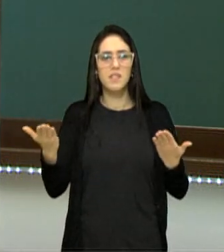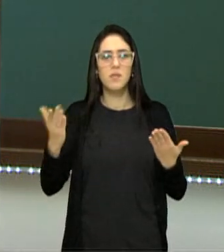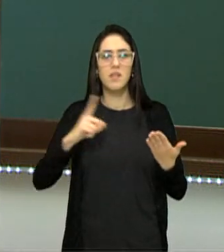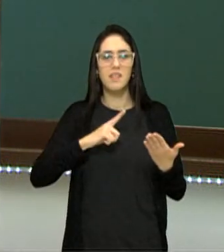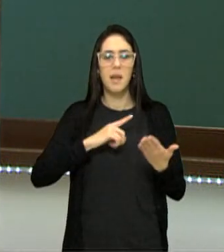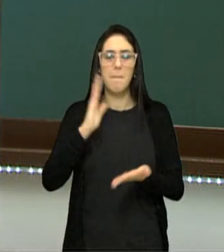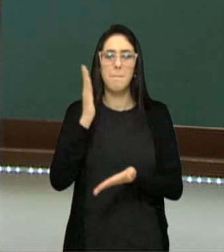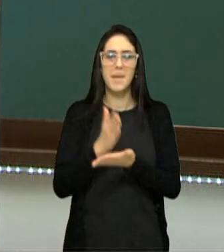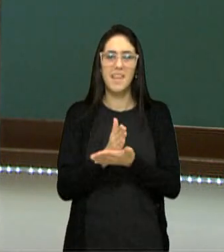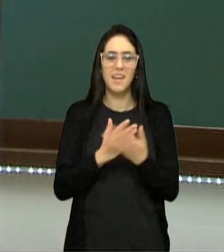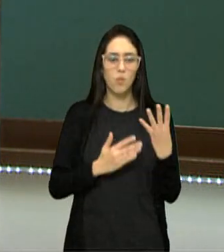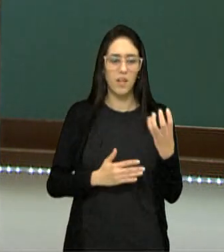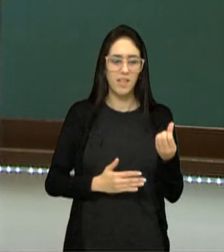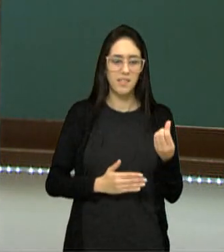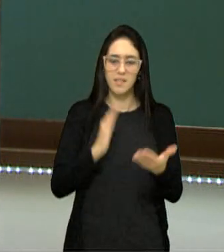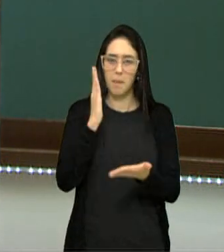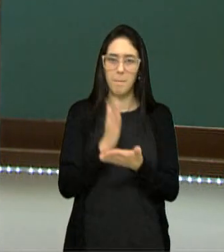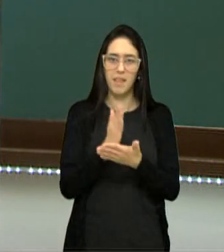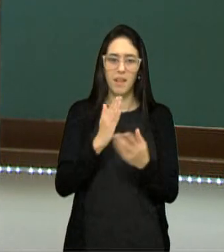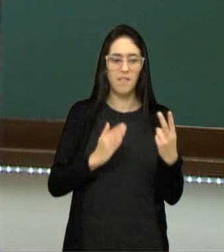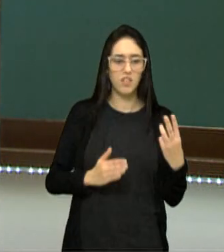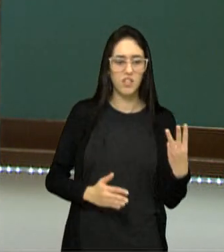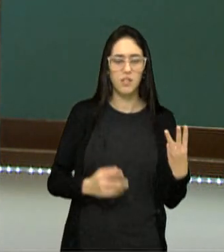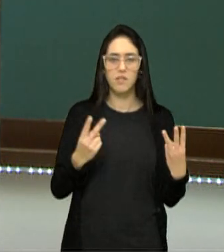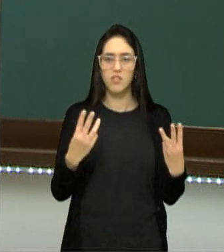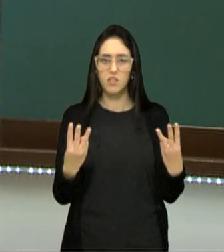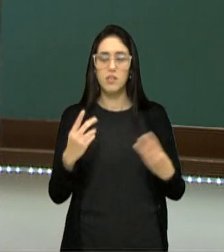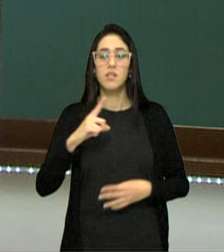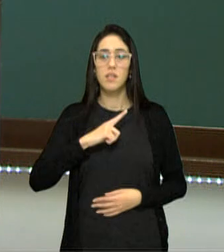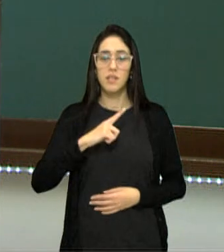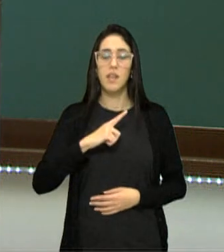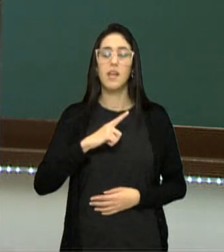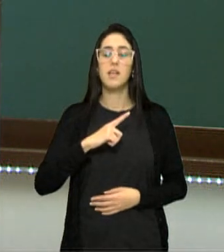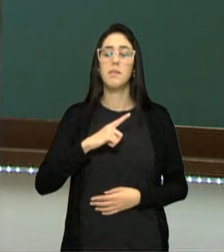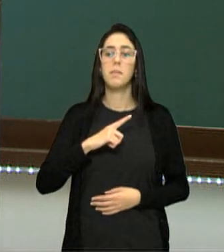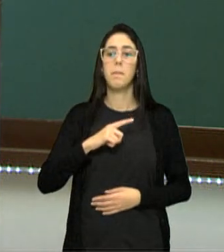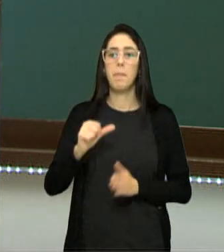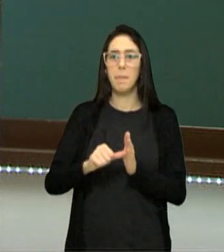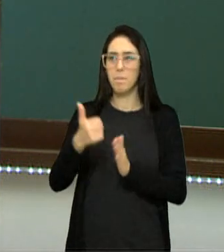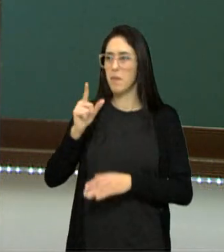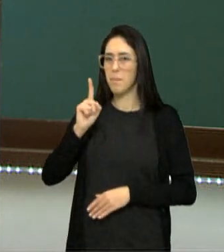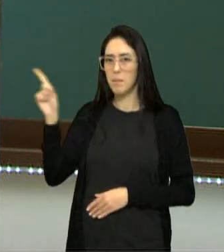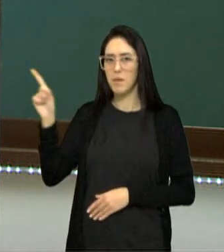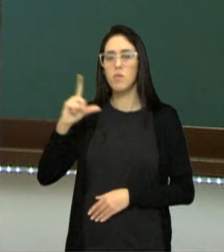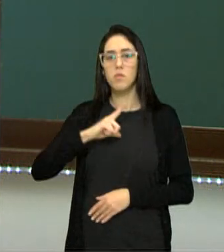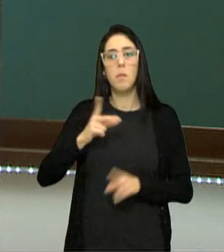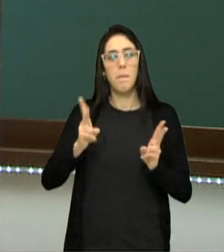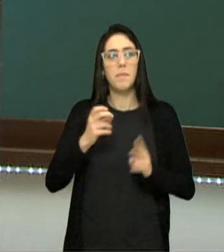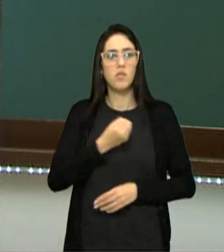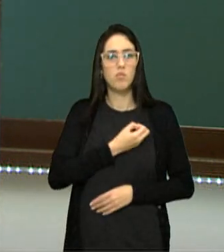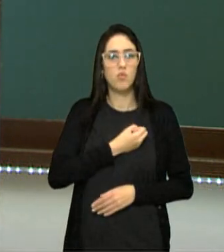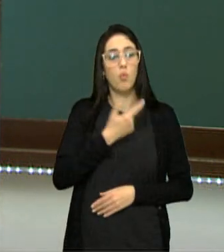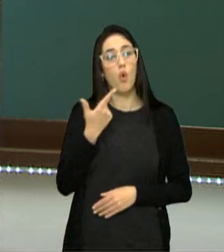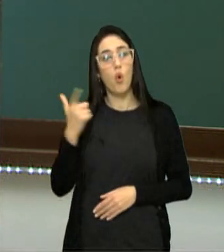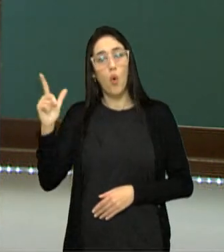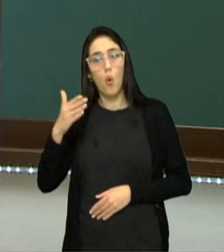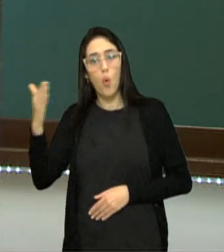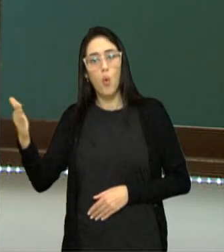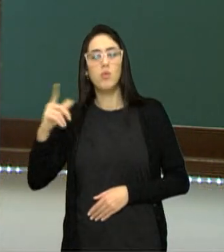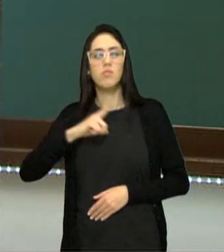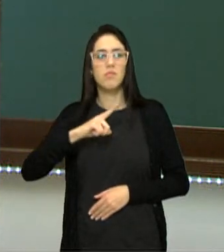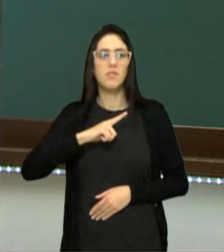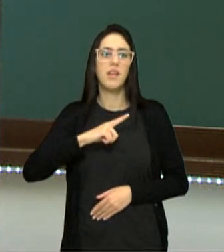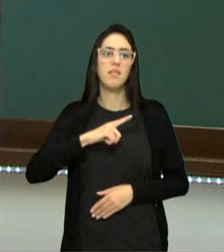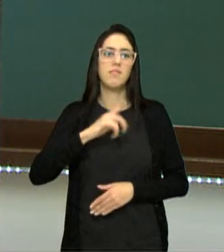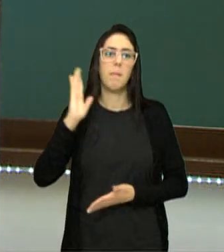célula inicial. Na mitose, uma produz 2 com o mesmo número, na meiose, uma produz 4 com o número reduzido à metade.